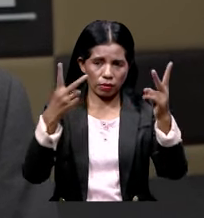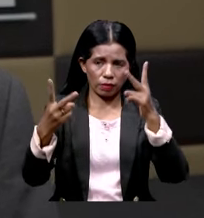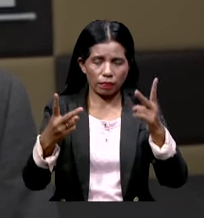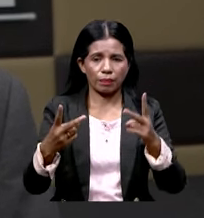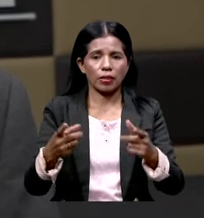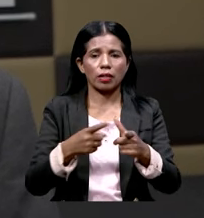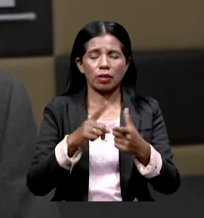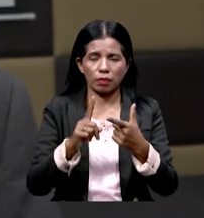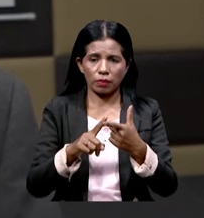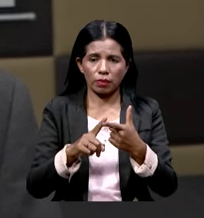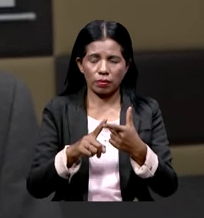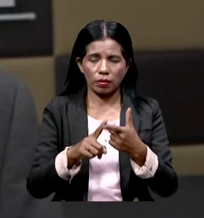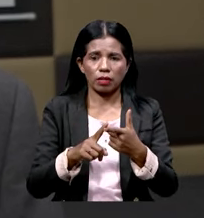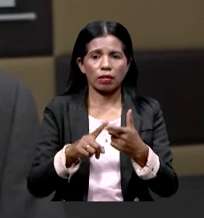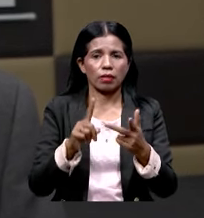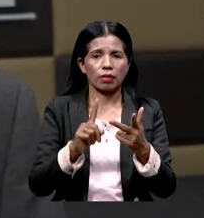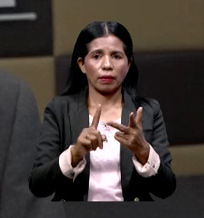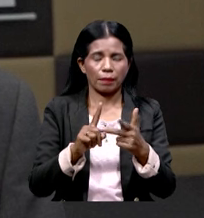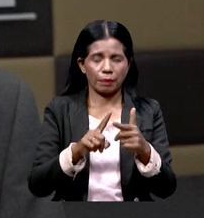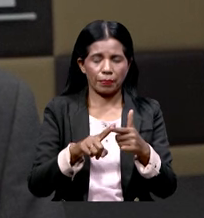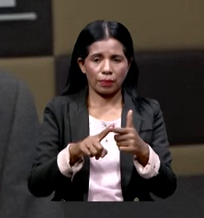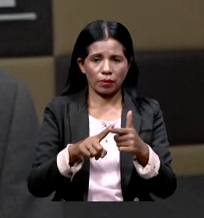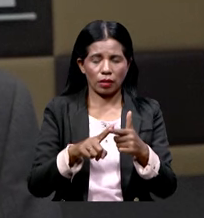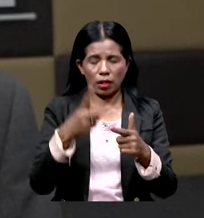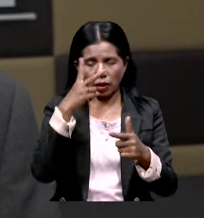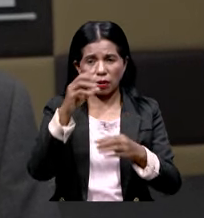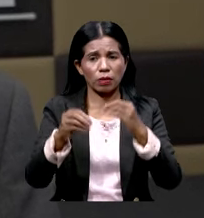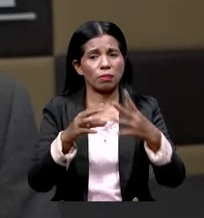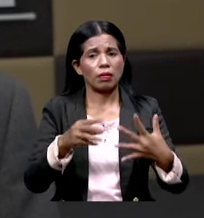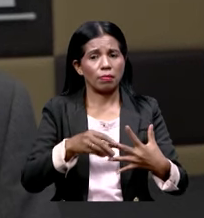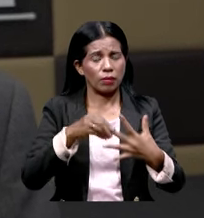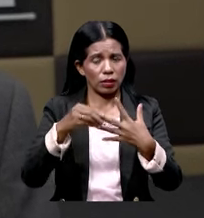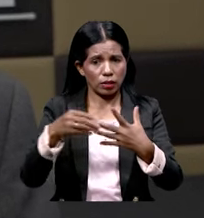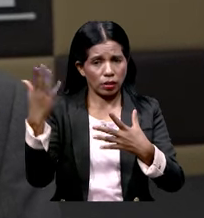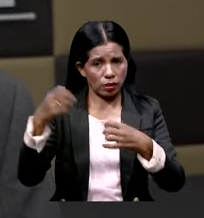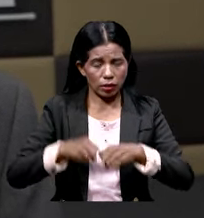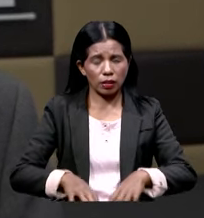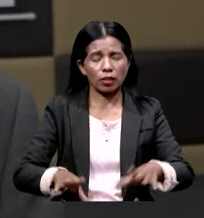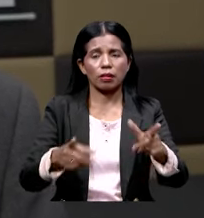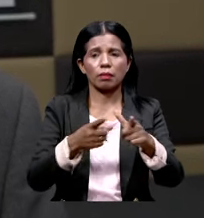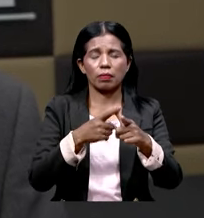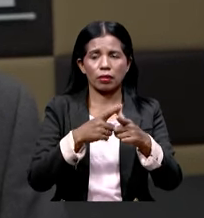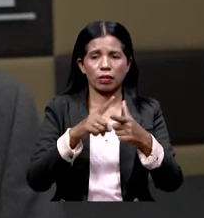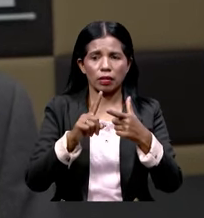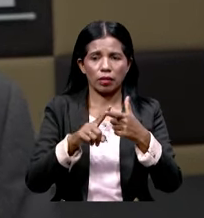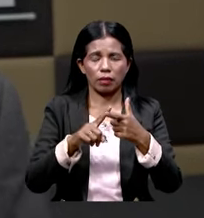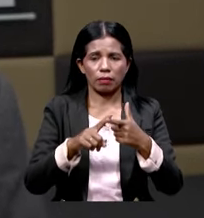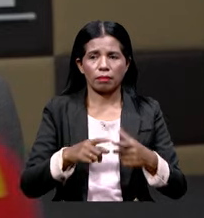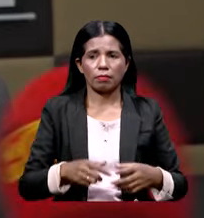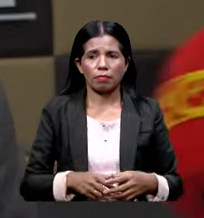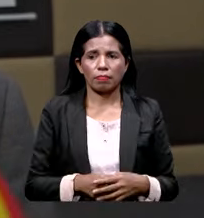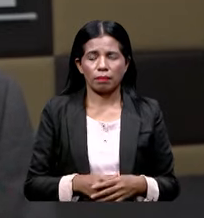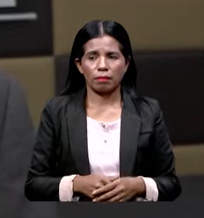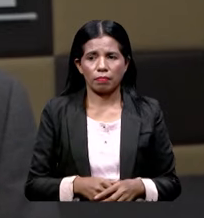E depois segundo maka polusão plástico nian. E depois primeiro nian. What is the first one, ambassador?